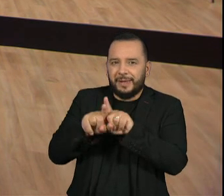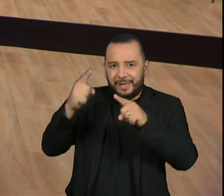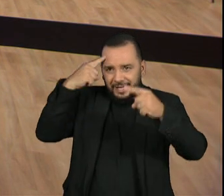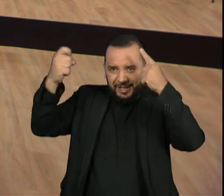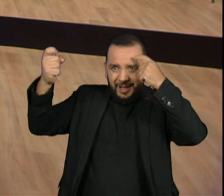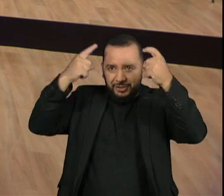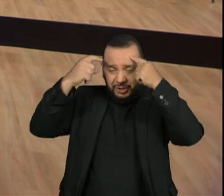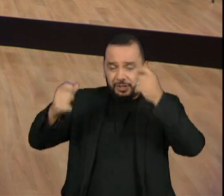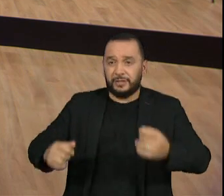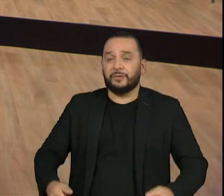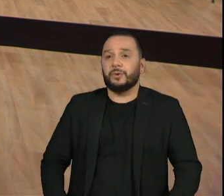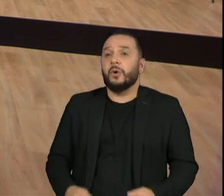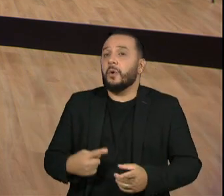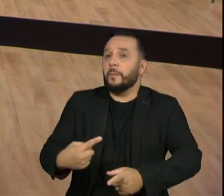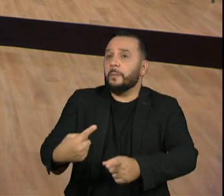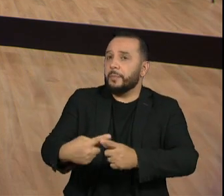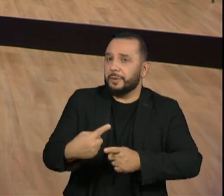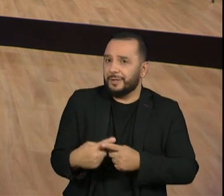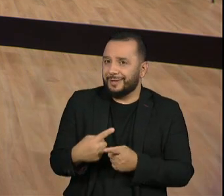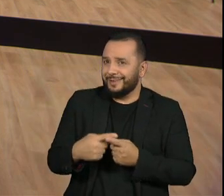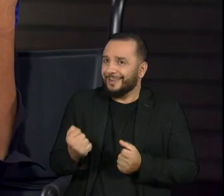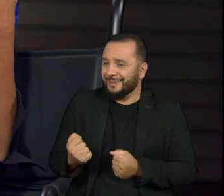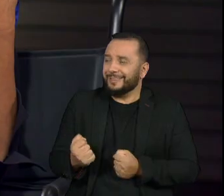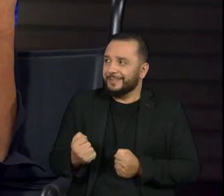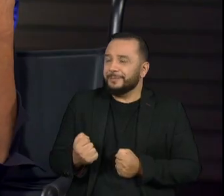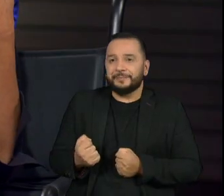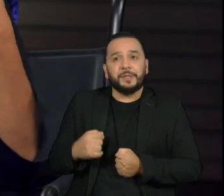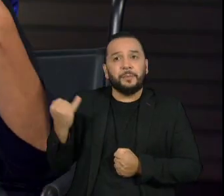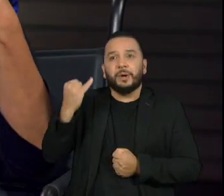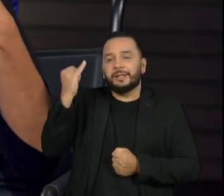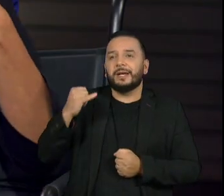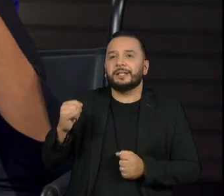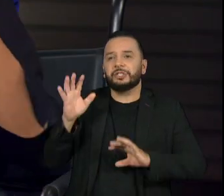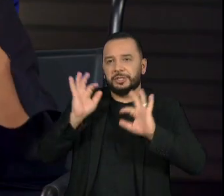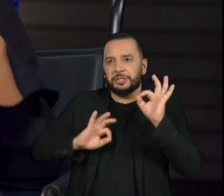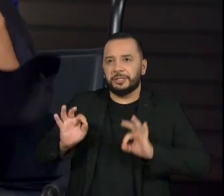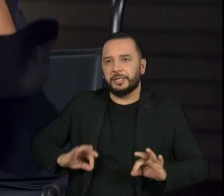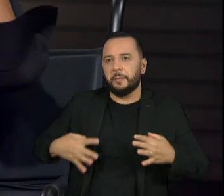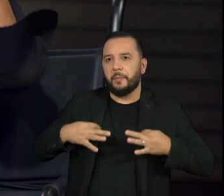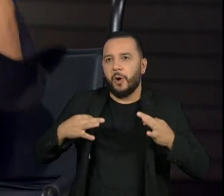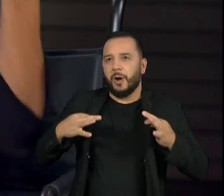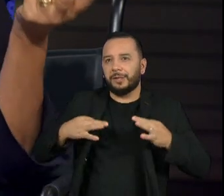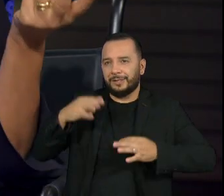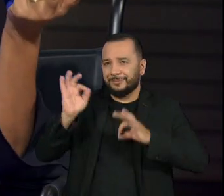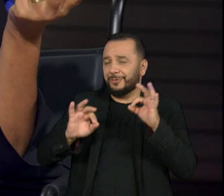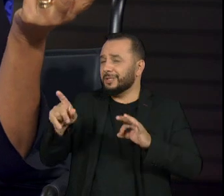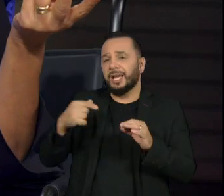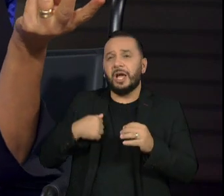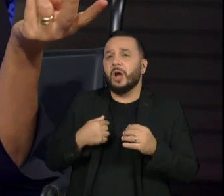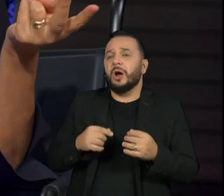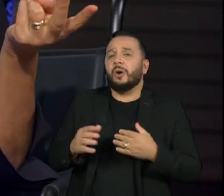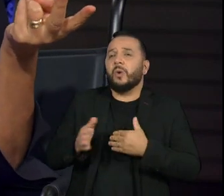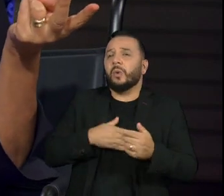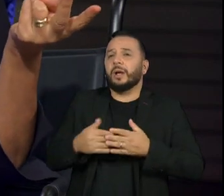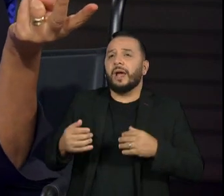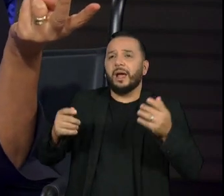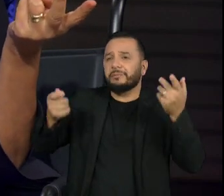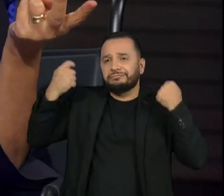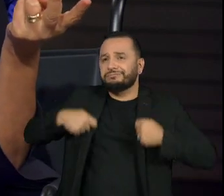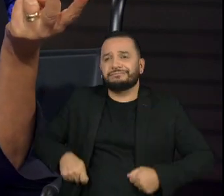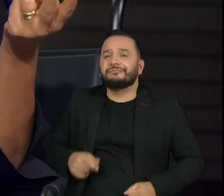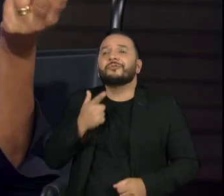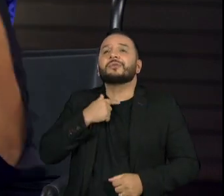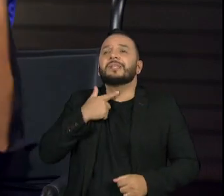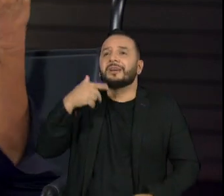porque uma das virtudes, digamos, da moda é você poder se fantasiar do que você quiser,